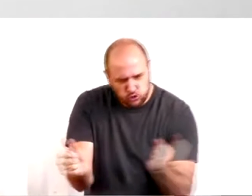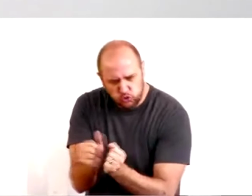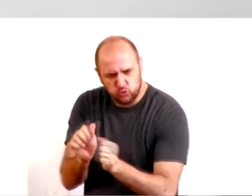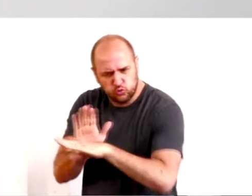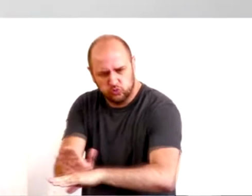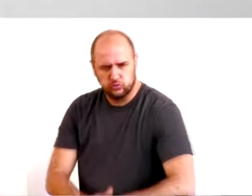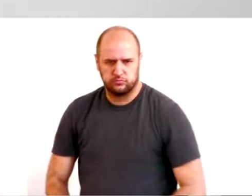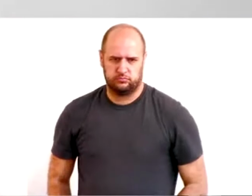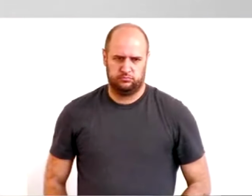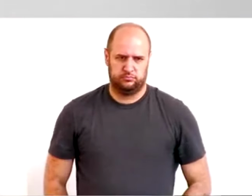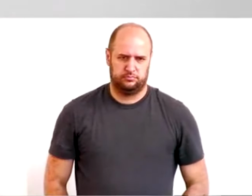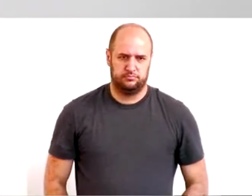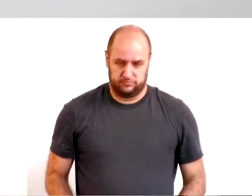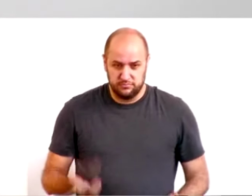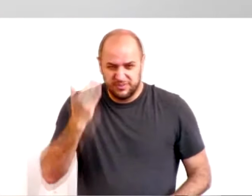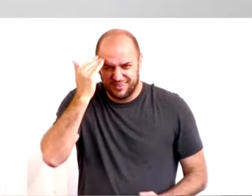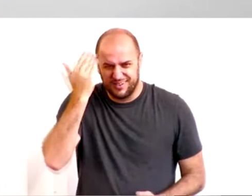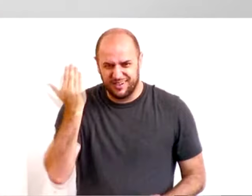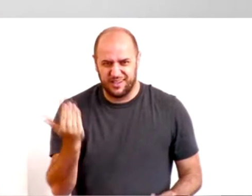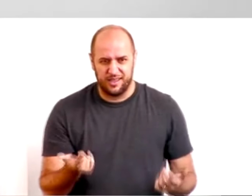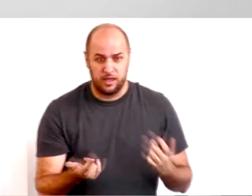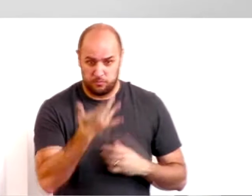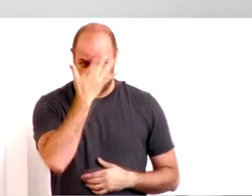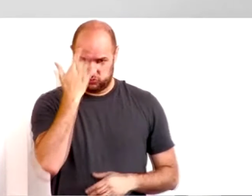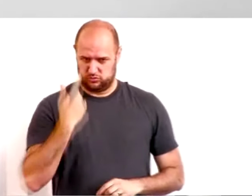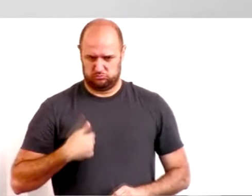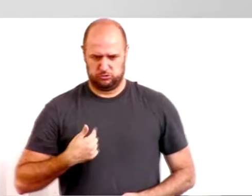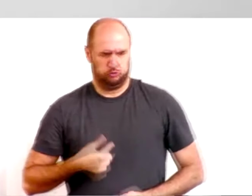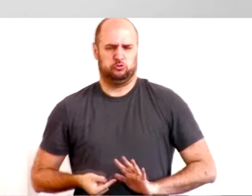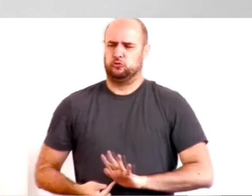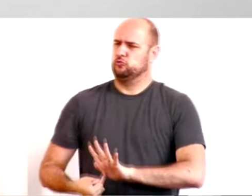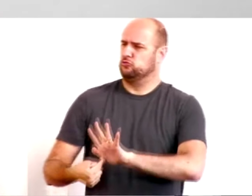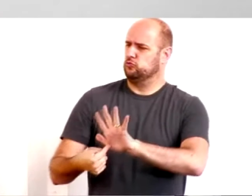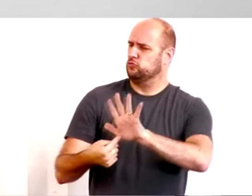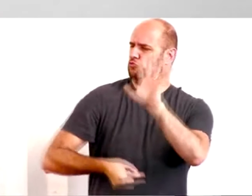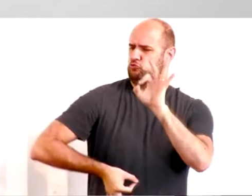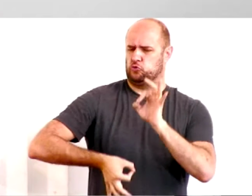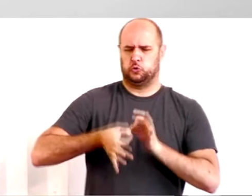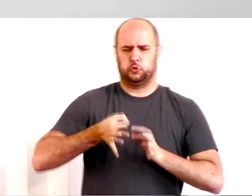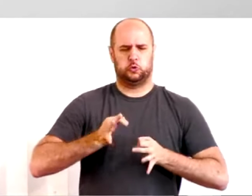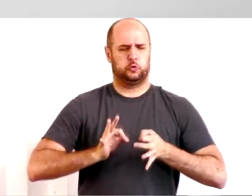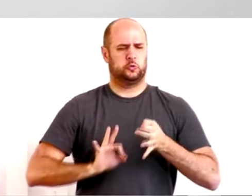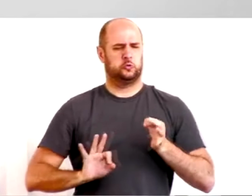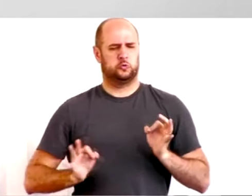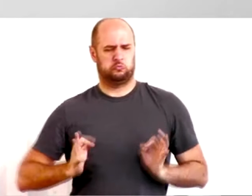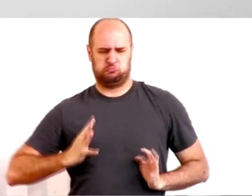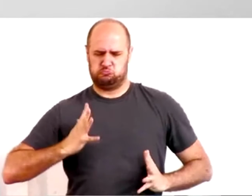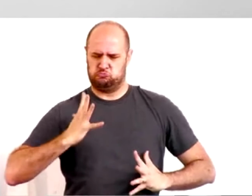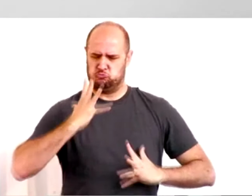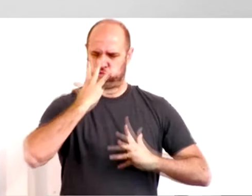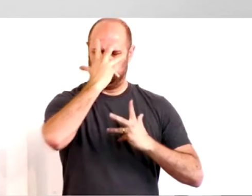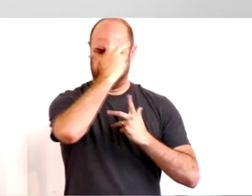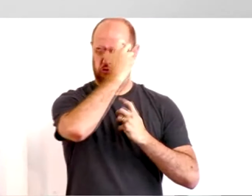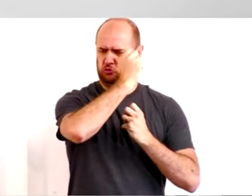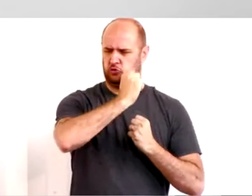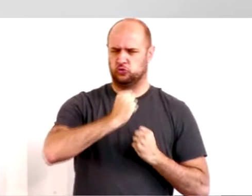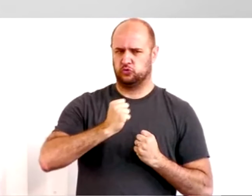Eles pareciam justos do lado de fora, na aparência, mas eram cheios